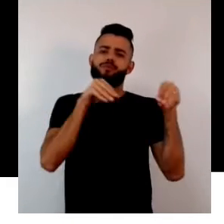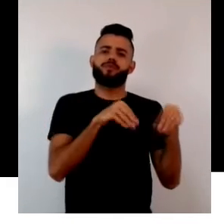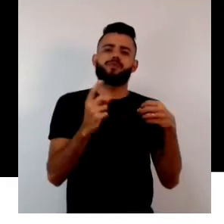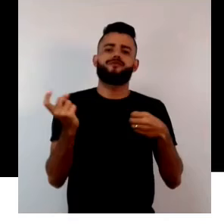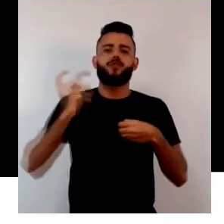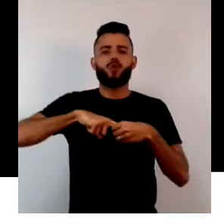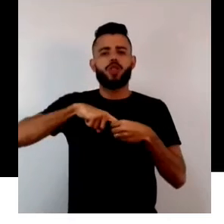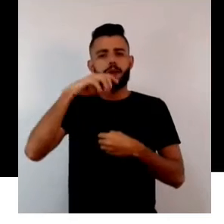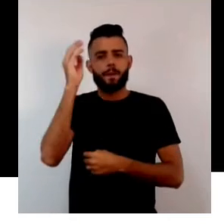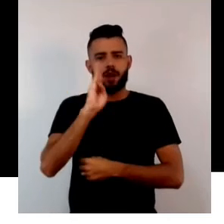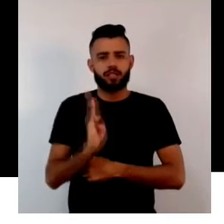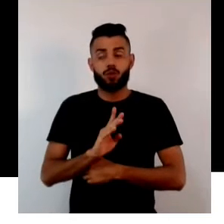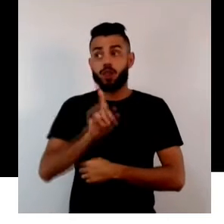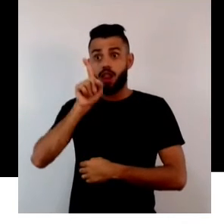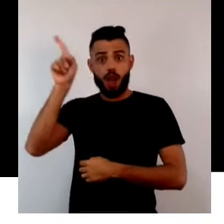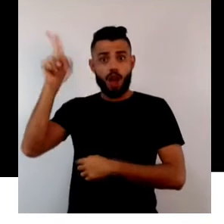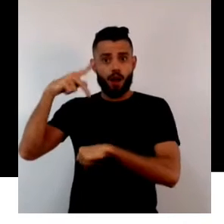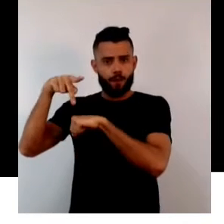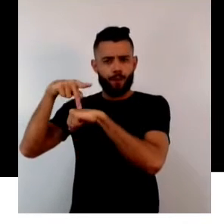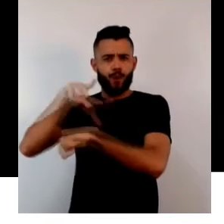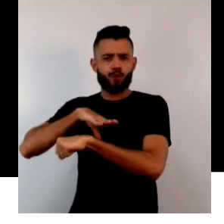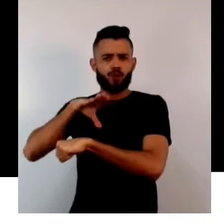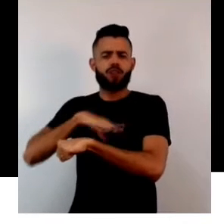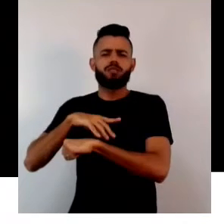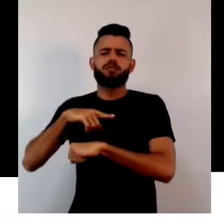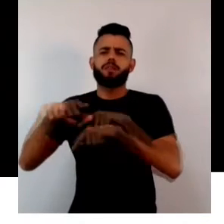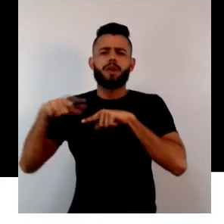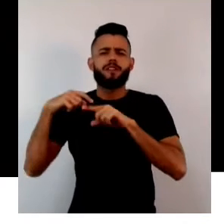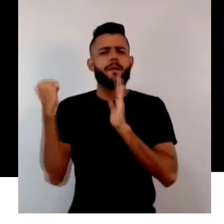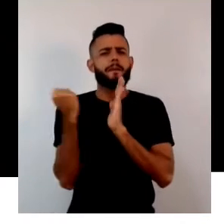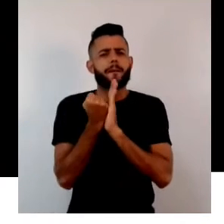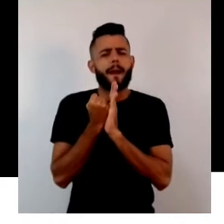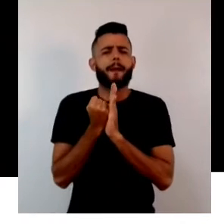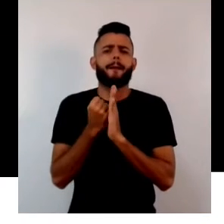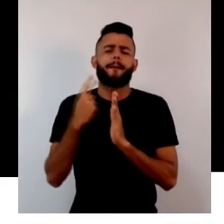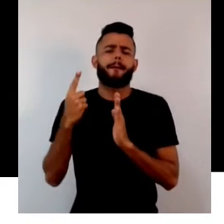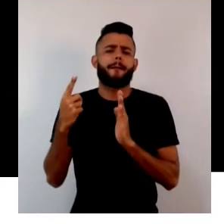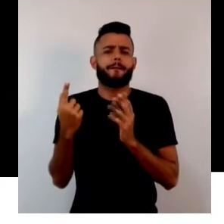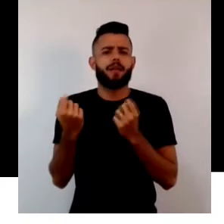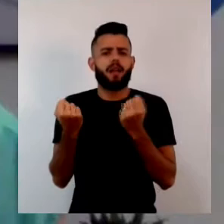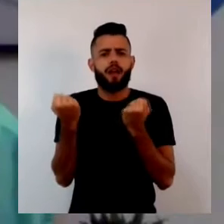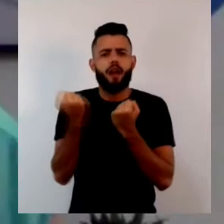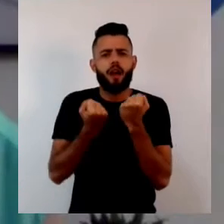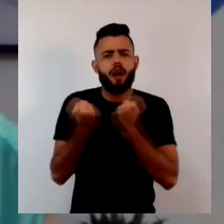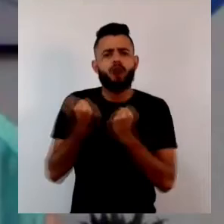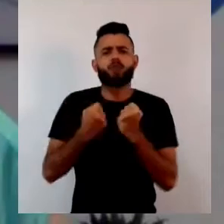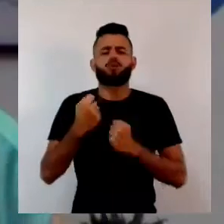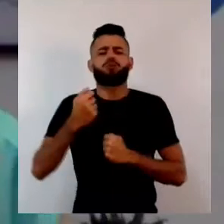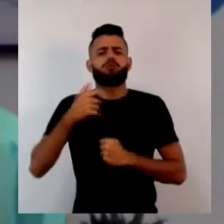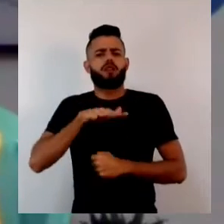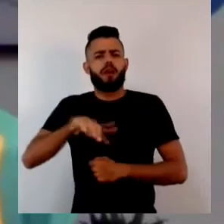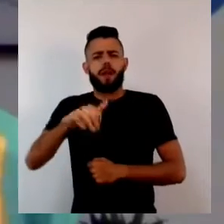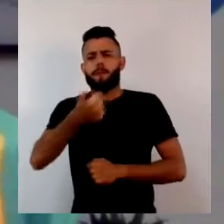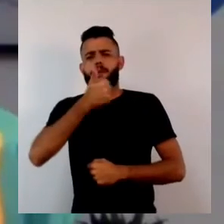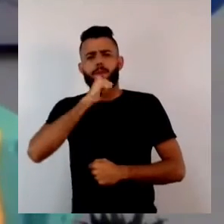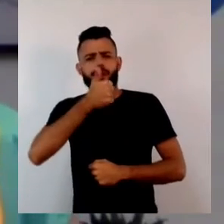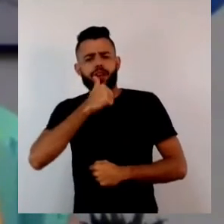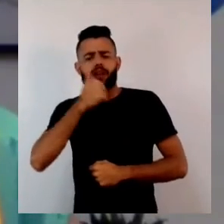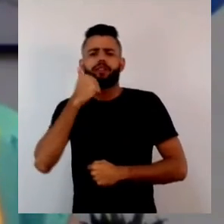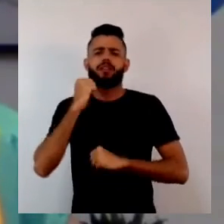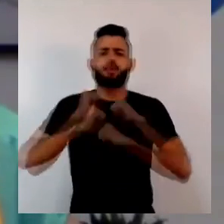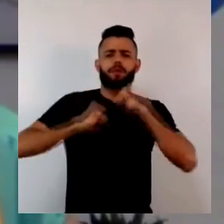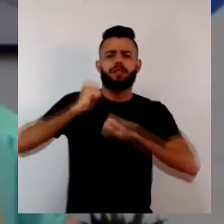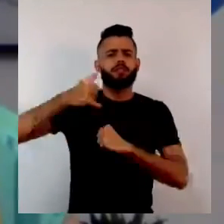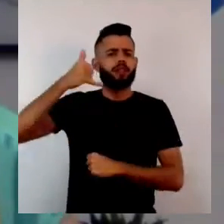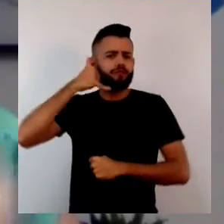trabalhava todo tipo de marca. Eu trabalhava auto, eu trabalhava bebidas, telefonia. E eu voltei para o Brasil